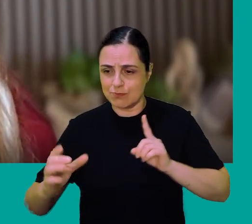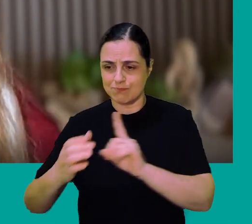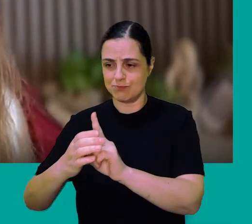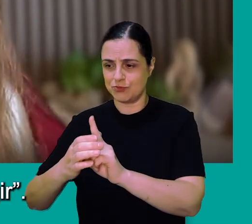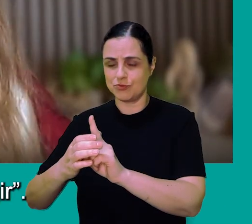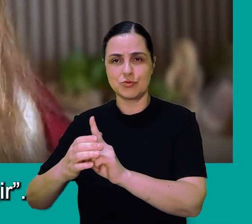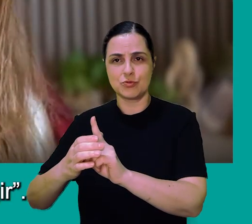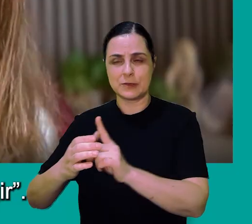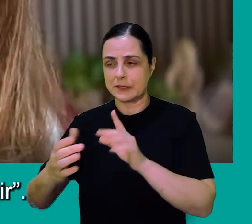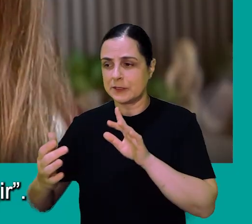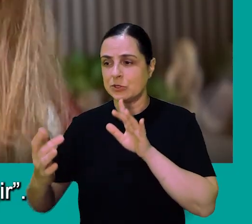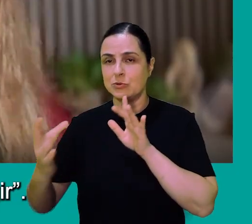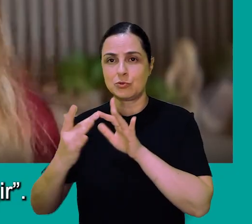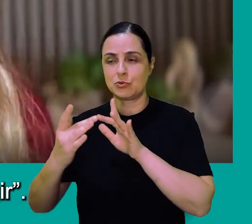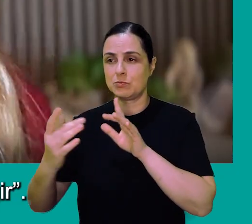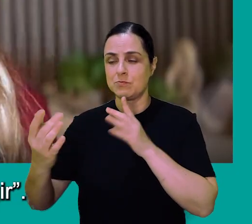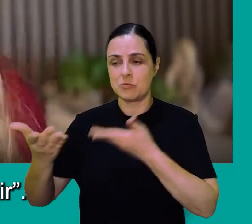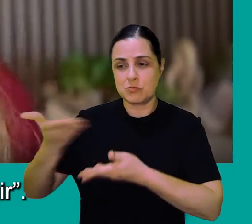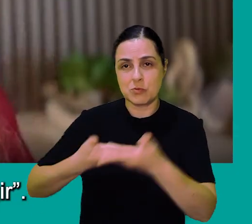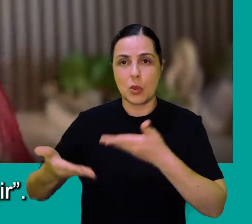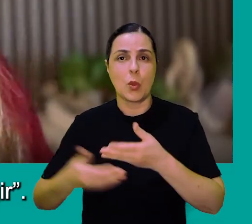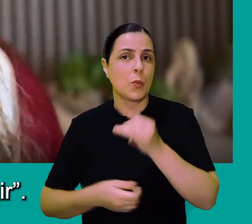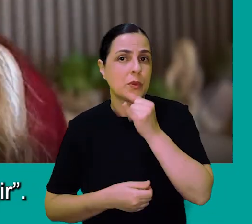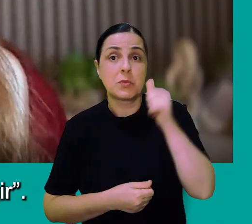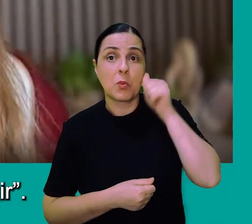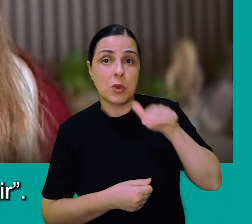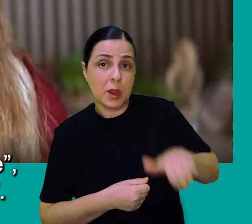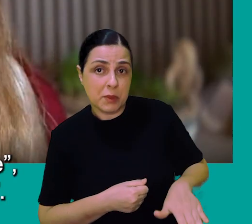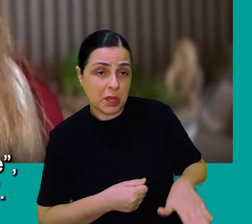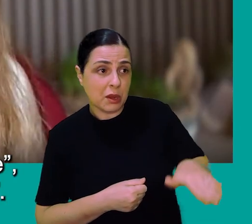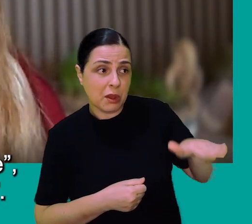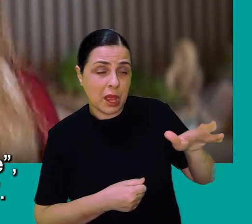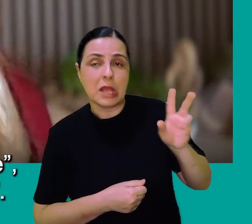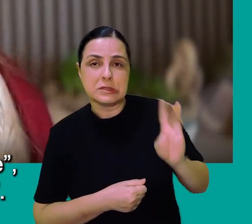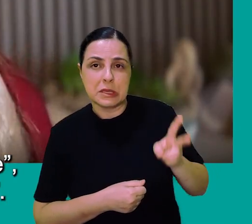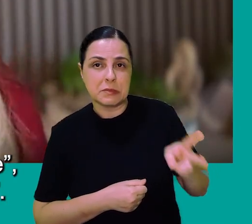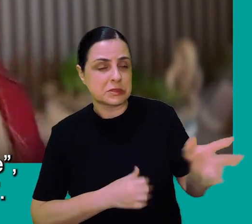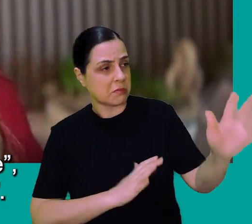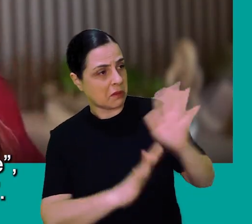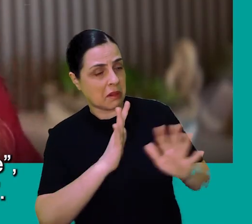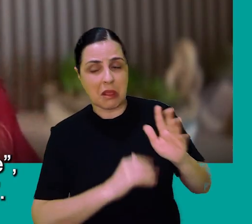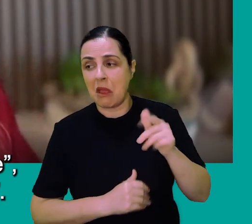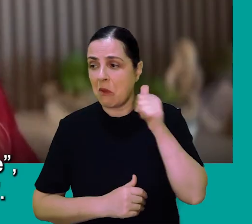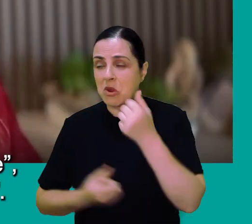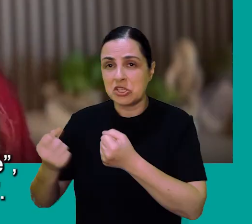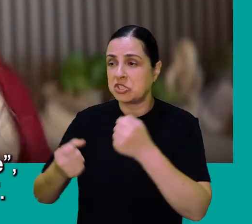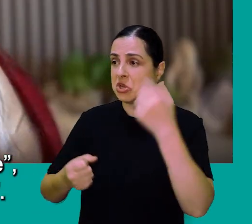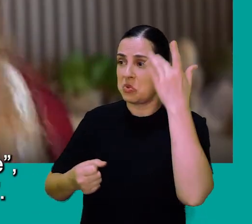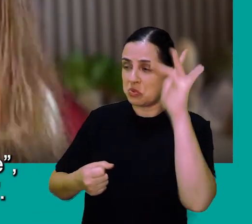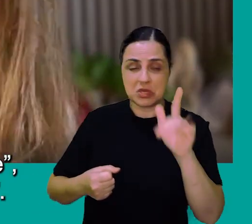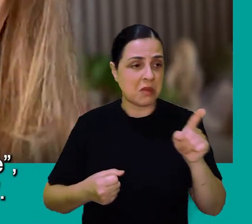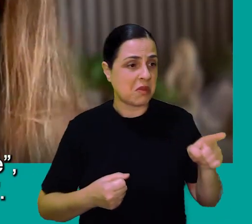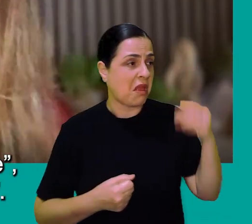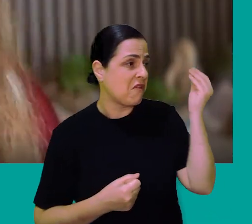microagressões. Então, assim, desde pequena, uma mulher vai ouvir, mulher não sabe dirigir, mulher é fraca, mulher não pode, a mulher